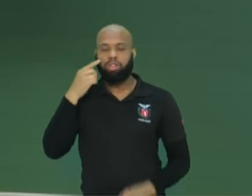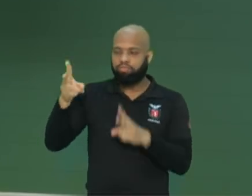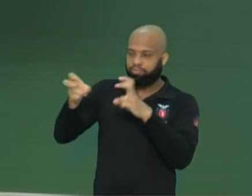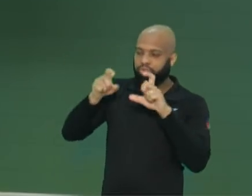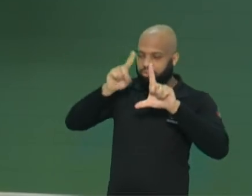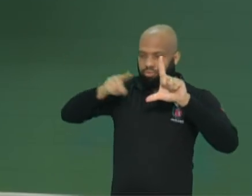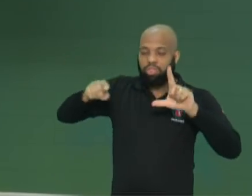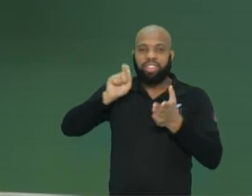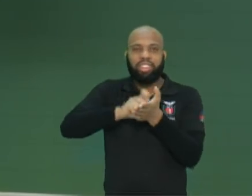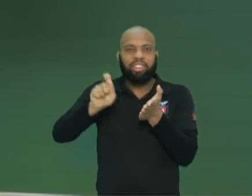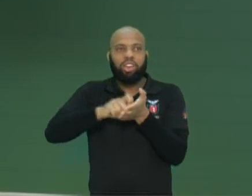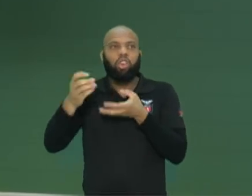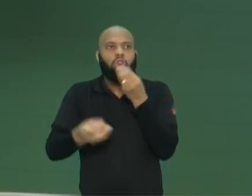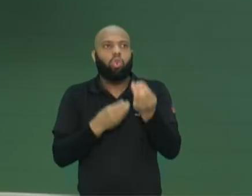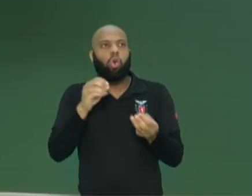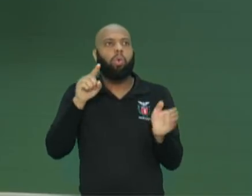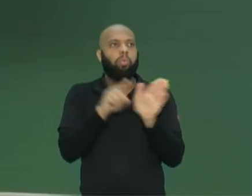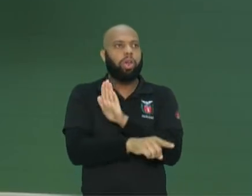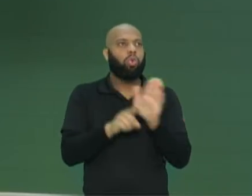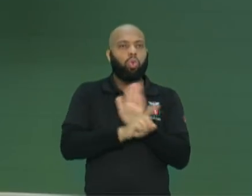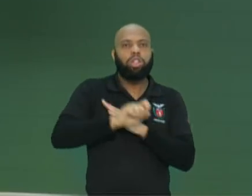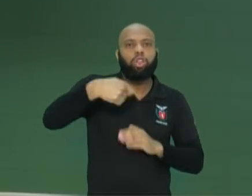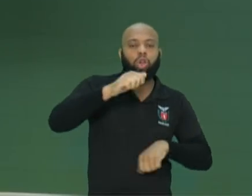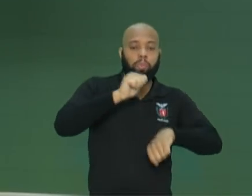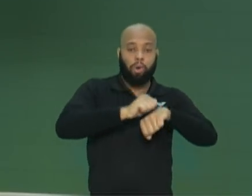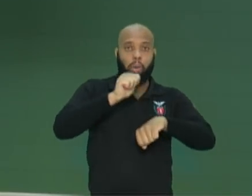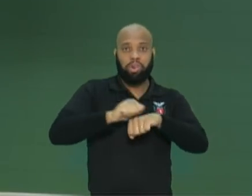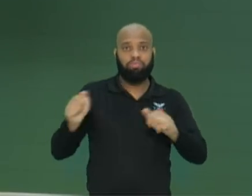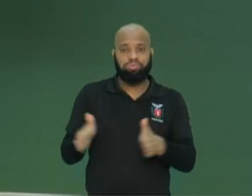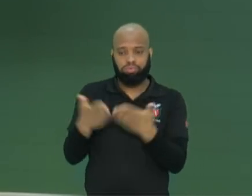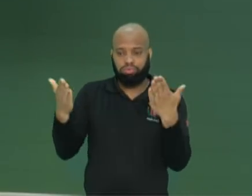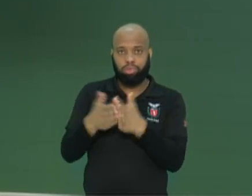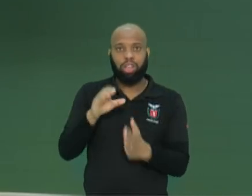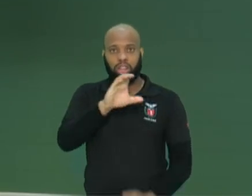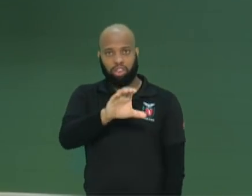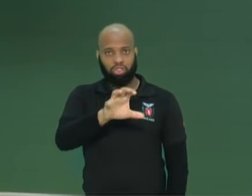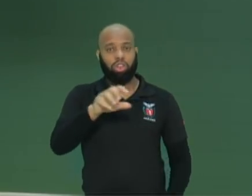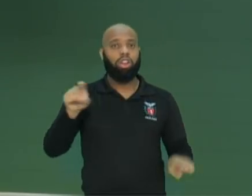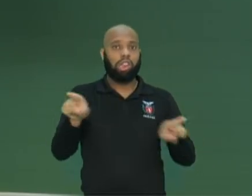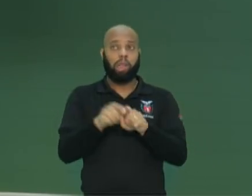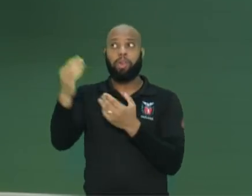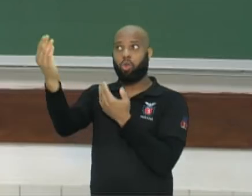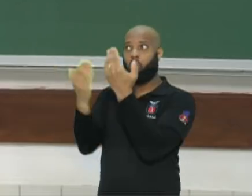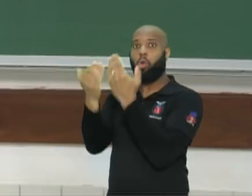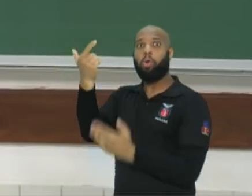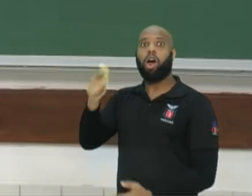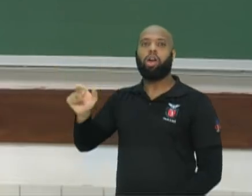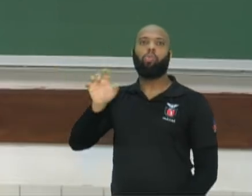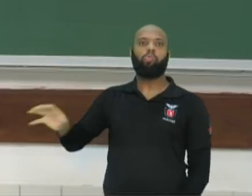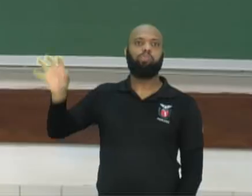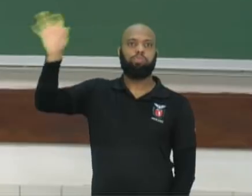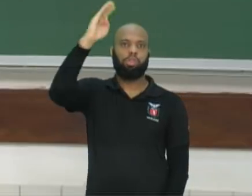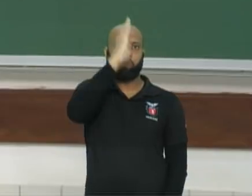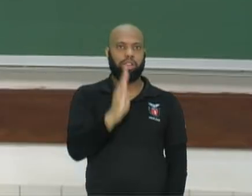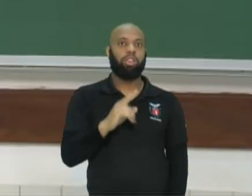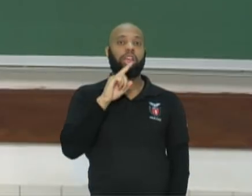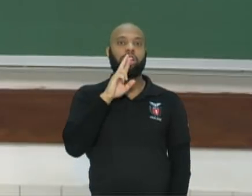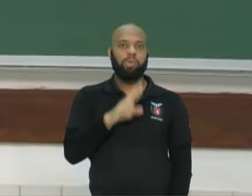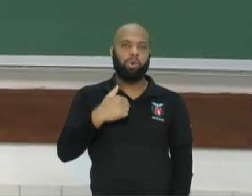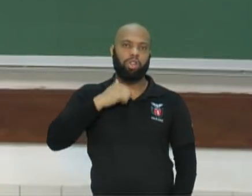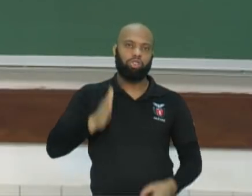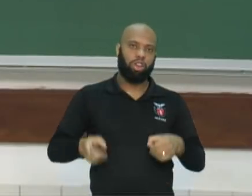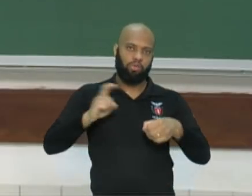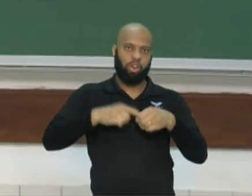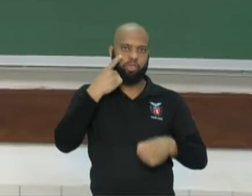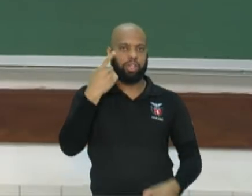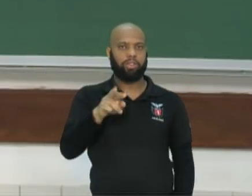o gráfico e escreva como está a questão da pobreza nesta região, comparando com outras regiões do Brasil. Então, respondam e a gente